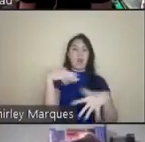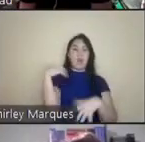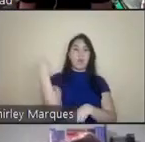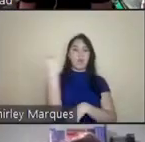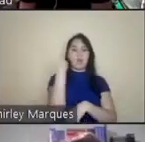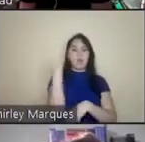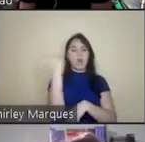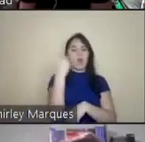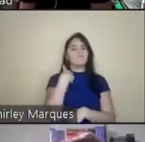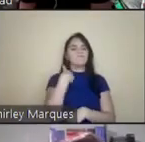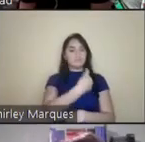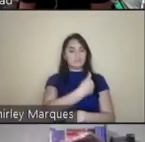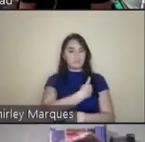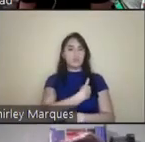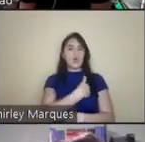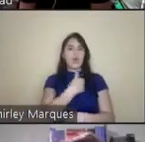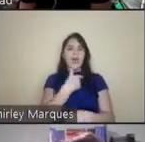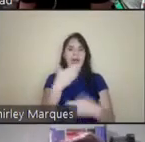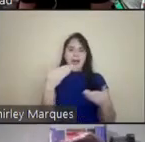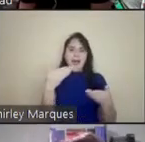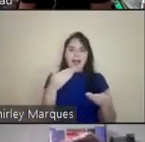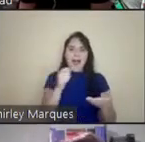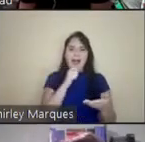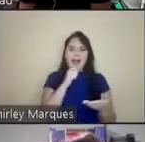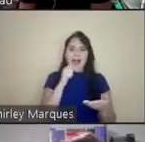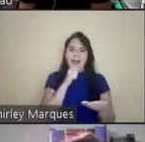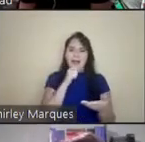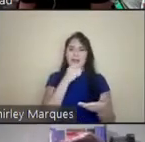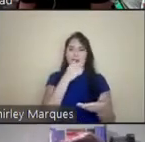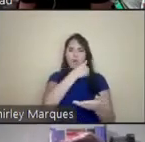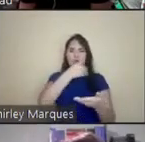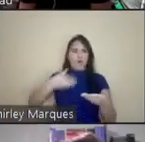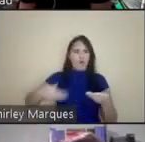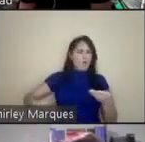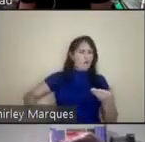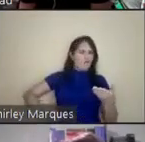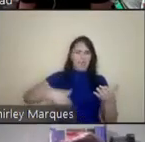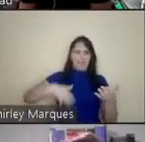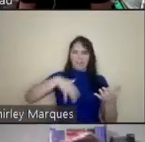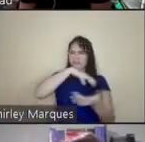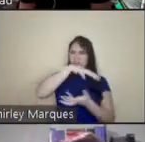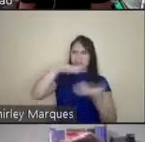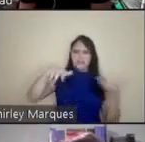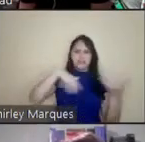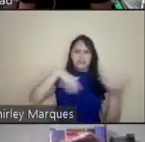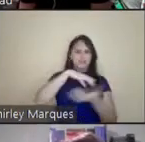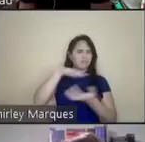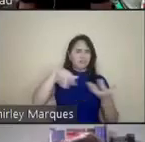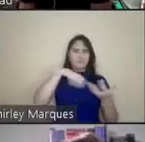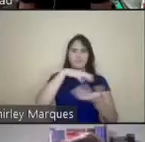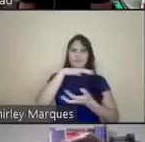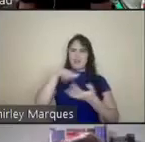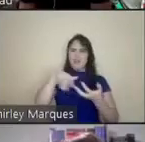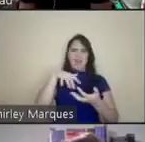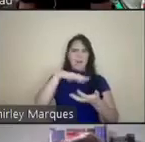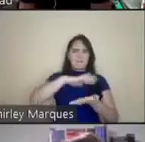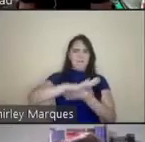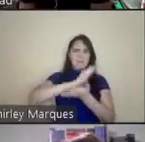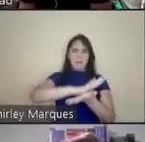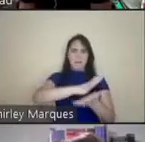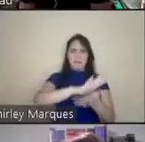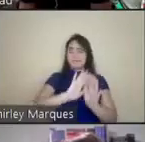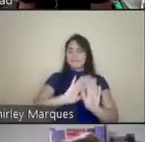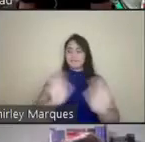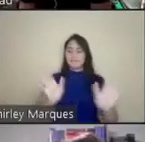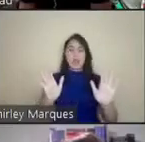gente ainda com esse desgoverno doido não, que doido é coisa boa, desgoverno genocida, enfim,